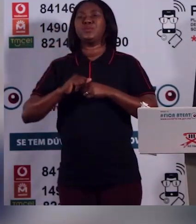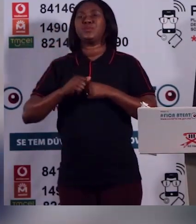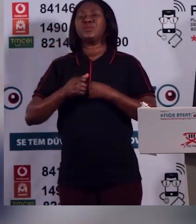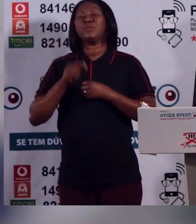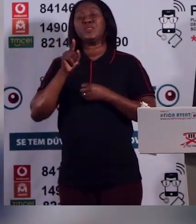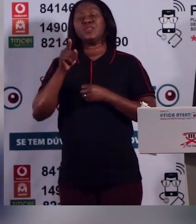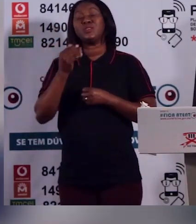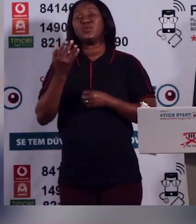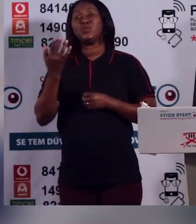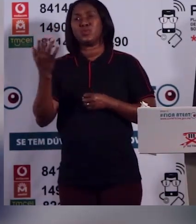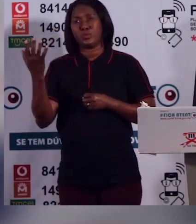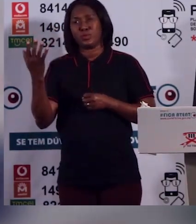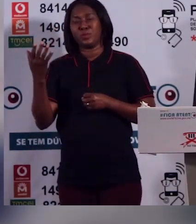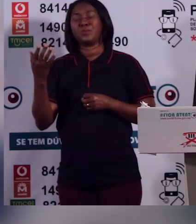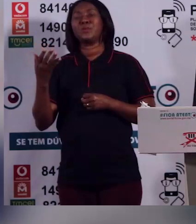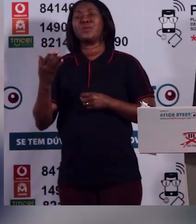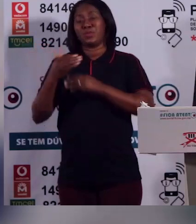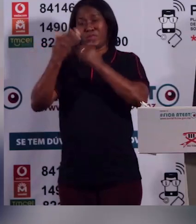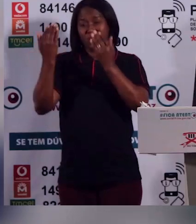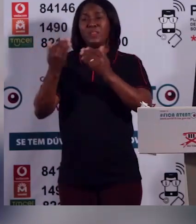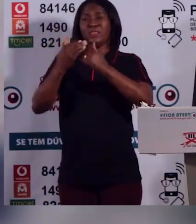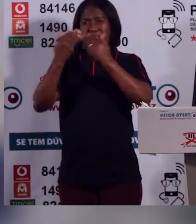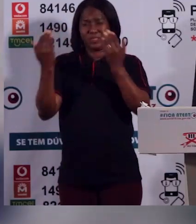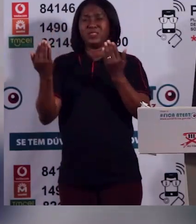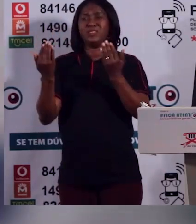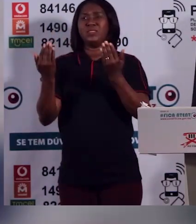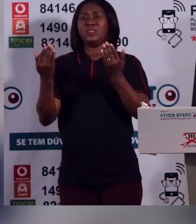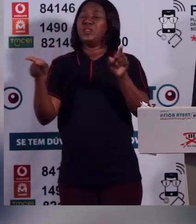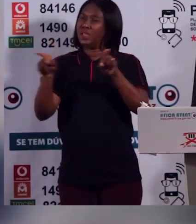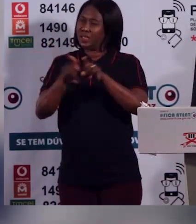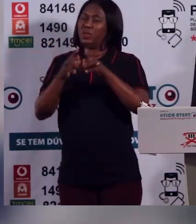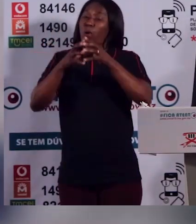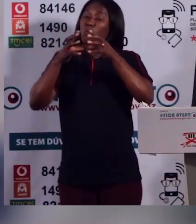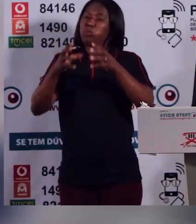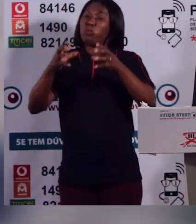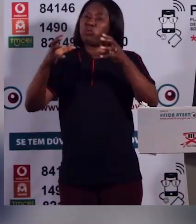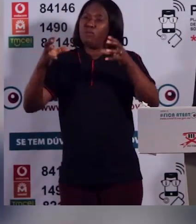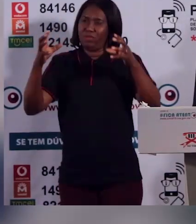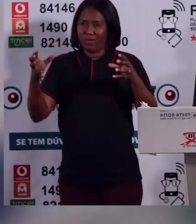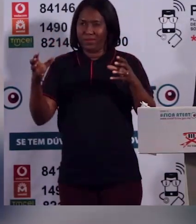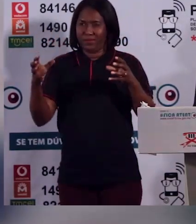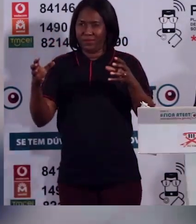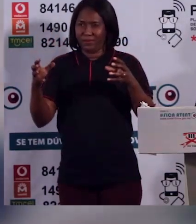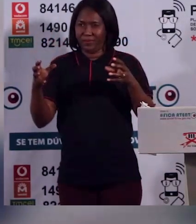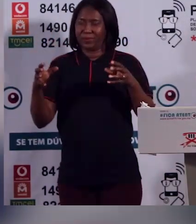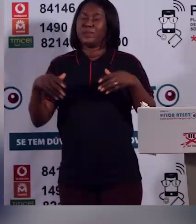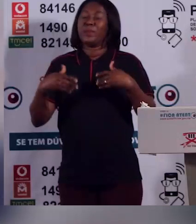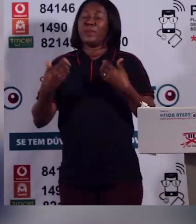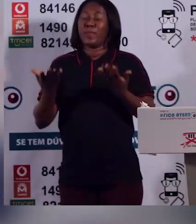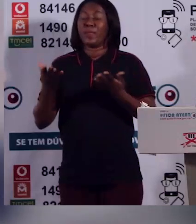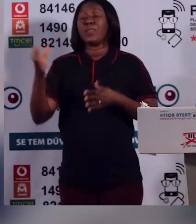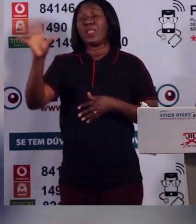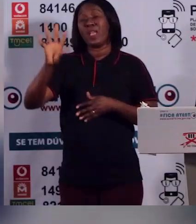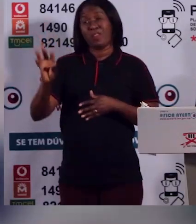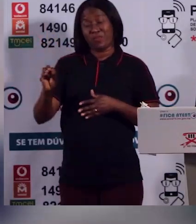este número, o número de casos diários também tem vindo a subir. É importante notar que no nosso